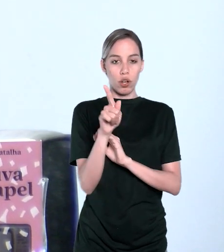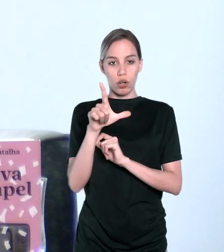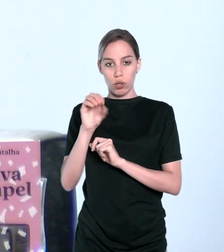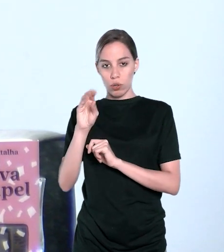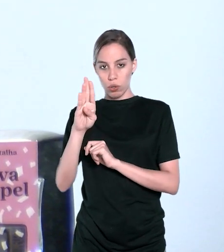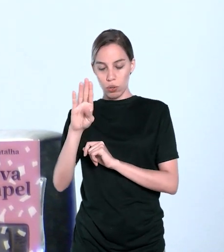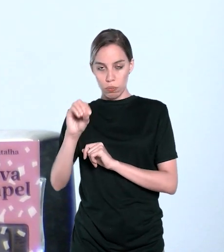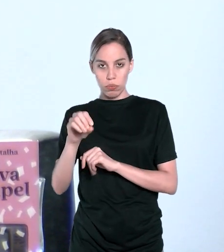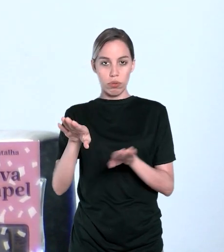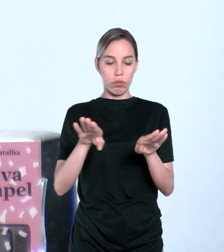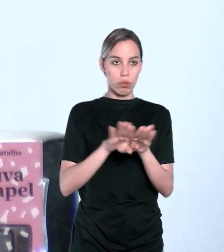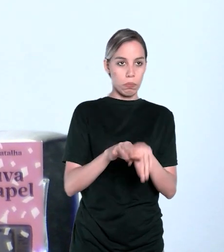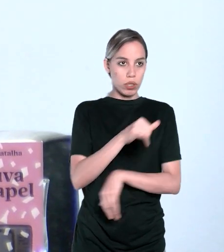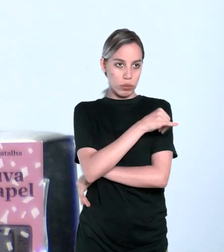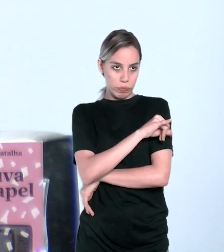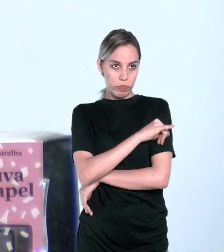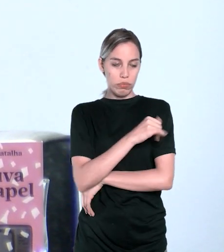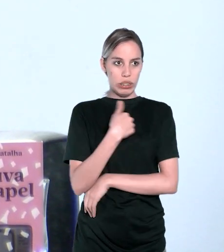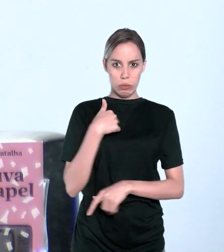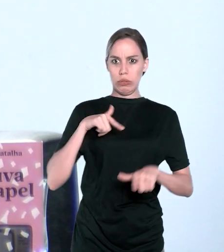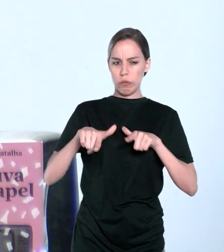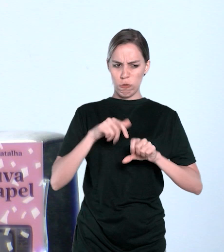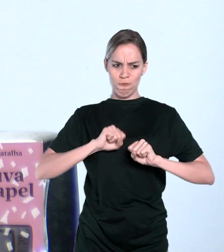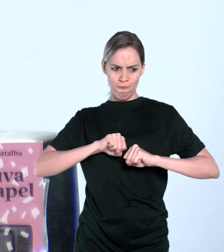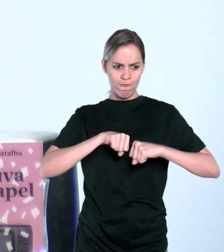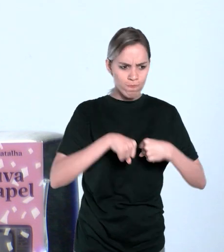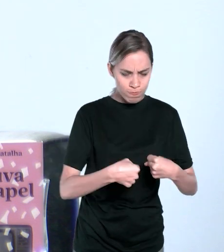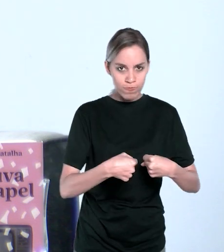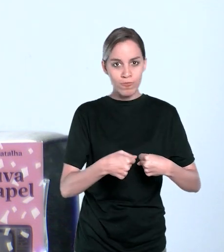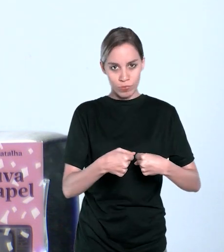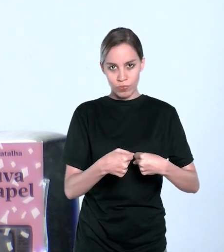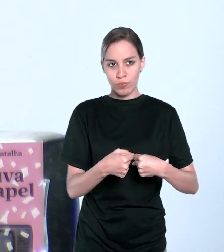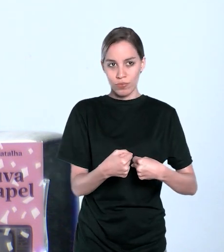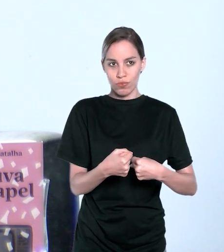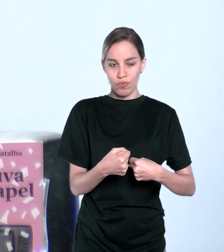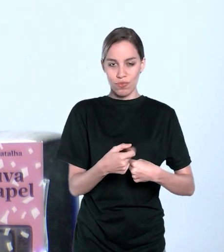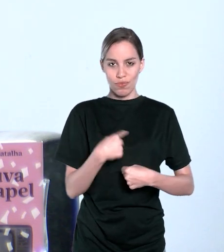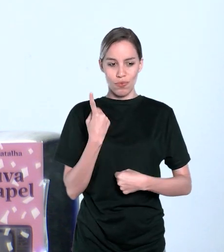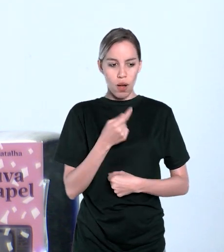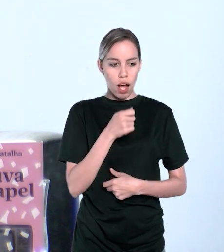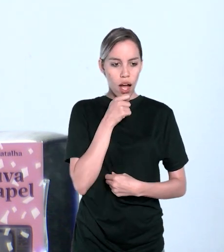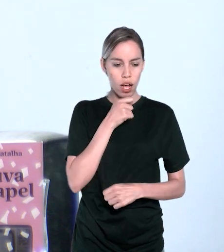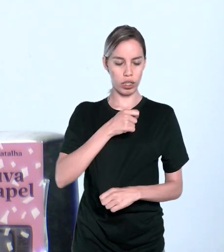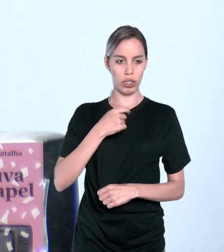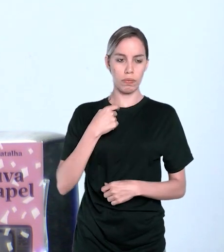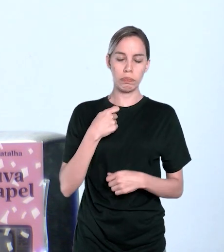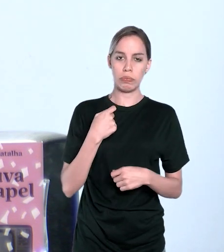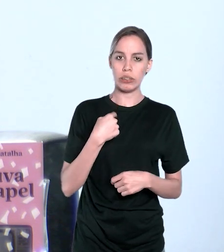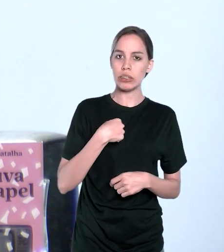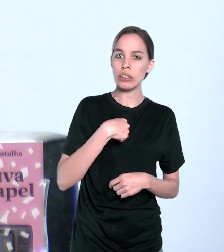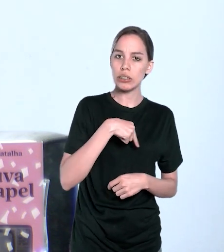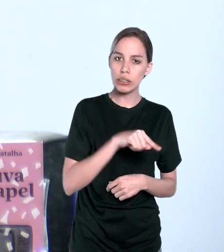pesado, assim, né? A gente fazia geral, ainda tinha os repórteres de polícia, né,